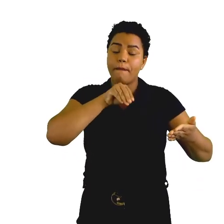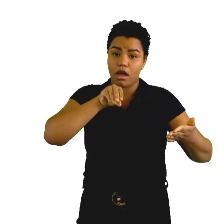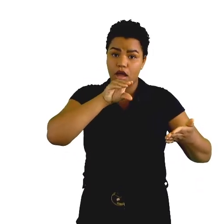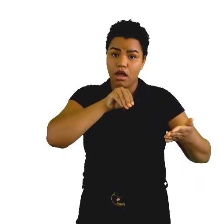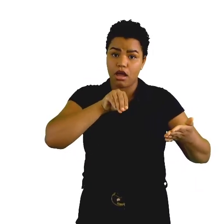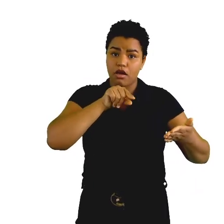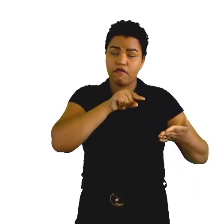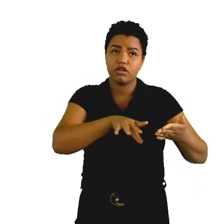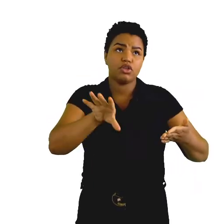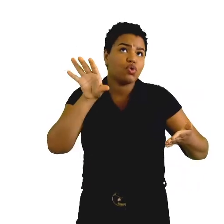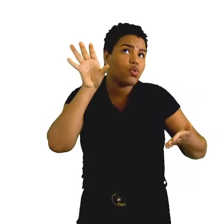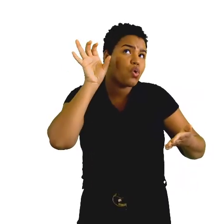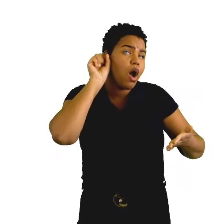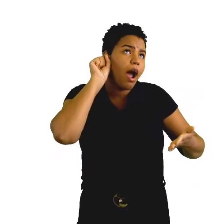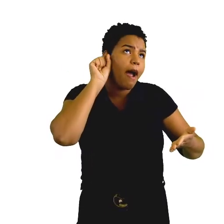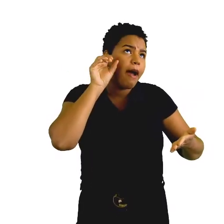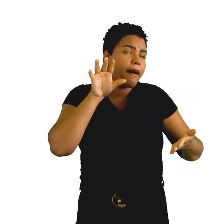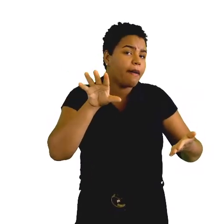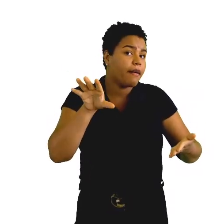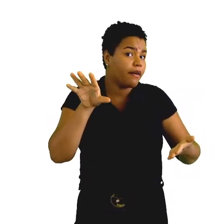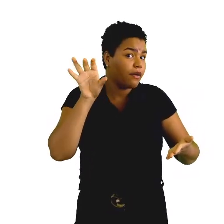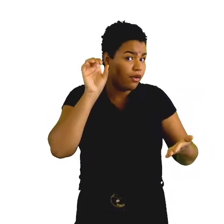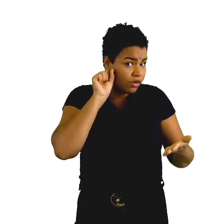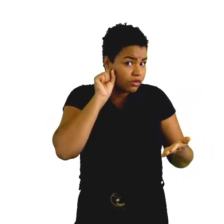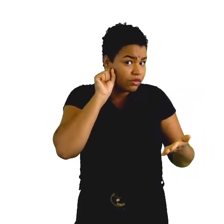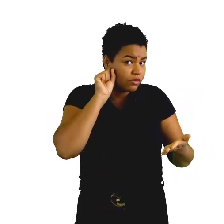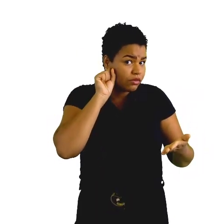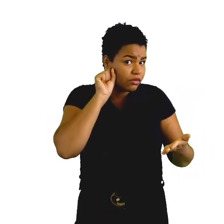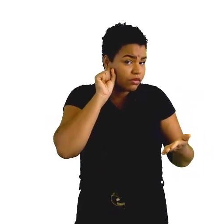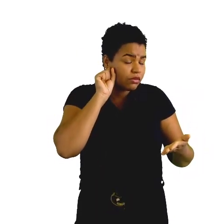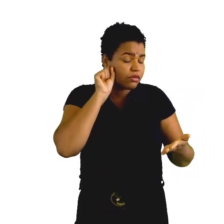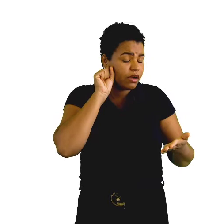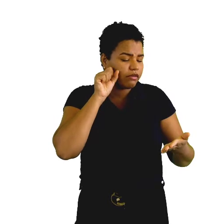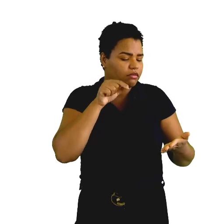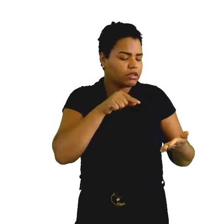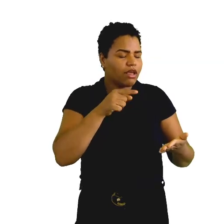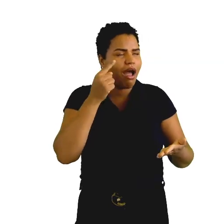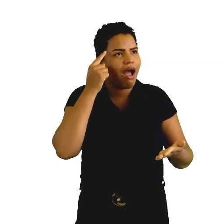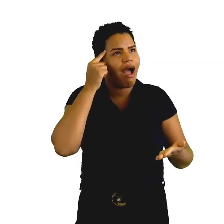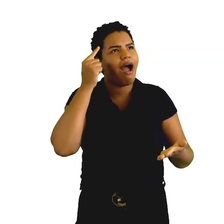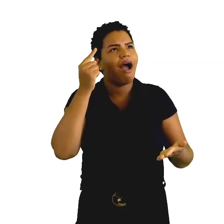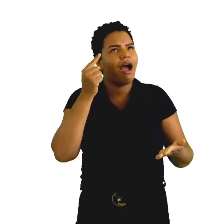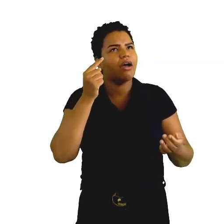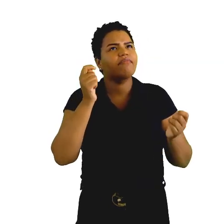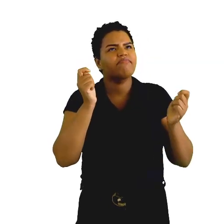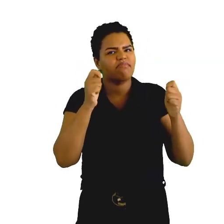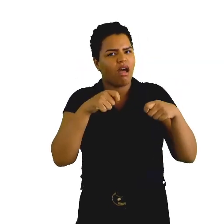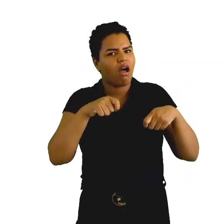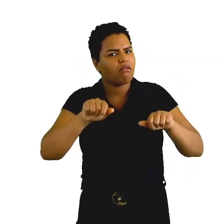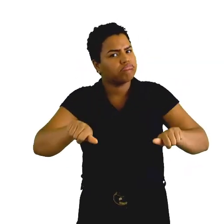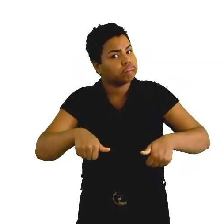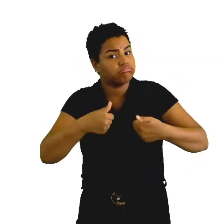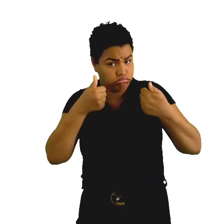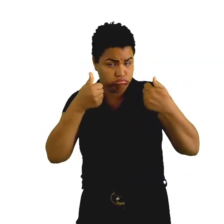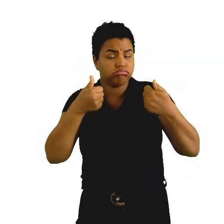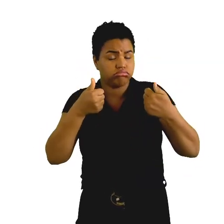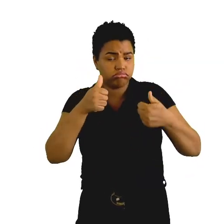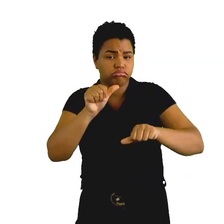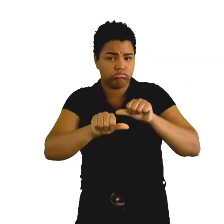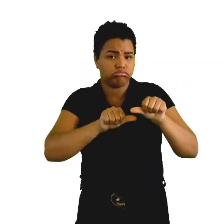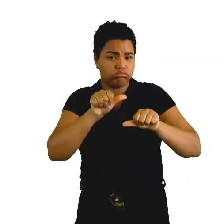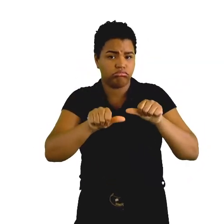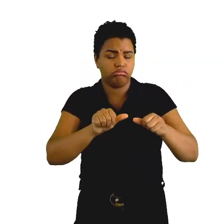se escutando, você vai ter mais uma noção do que precisa ser melhorado. Próxima dica,